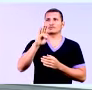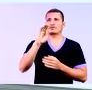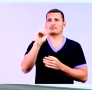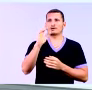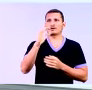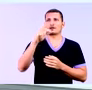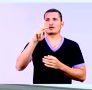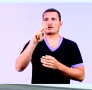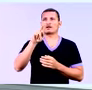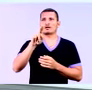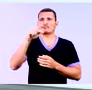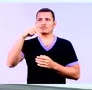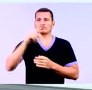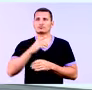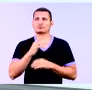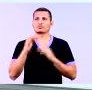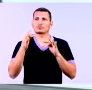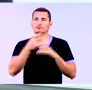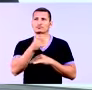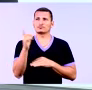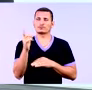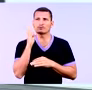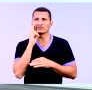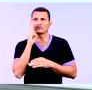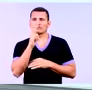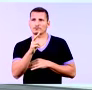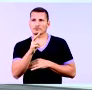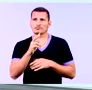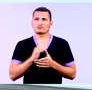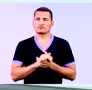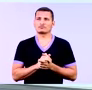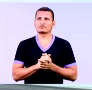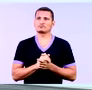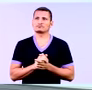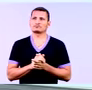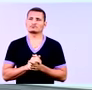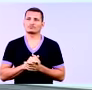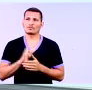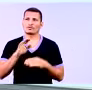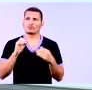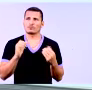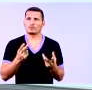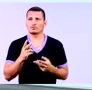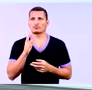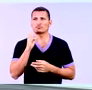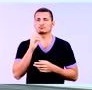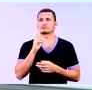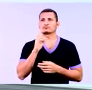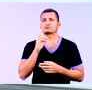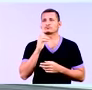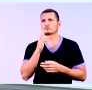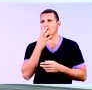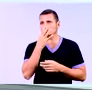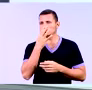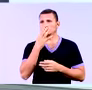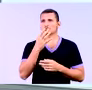vocês acompanharam aquela situação, se não assistiram, né, no dia,